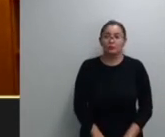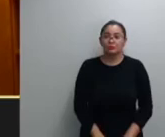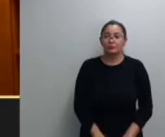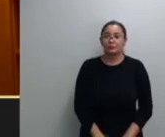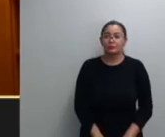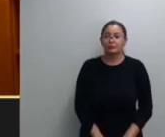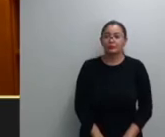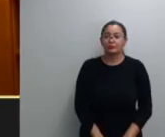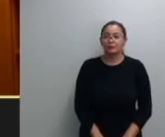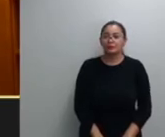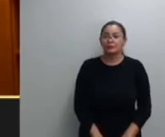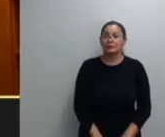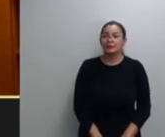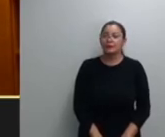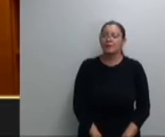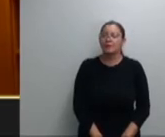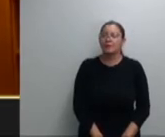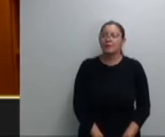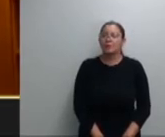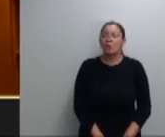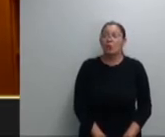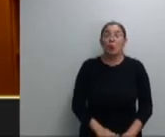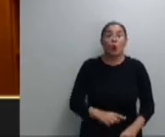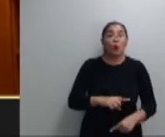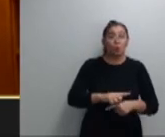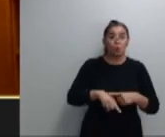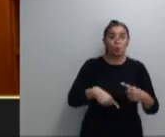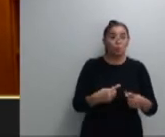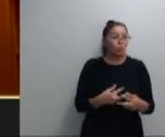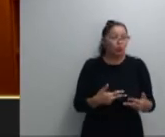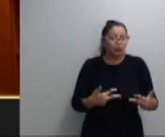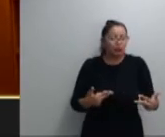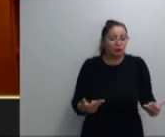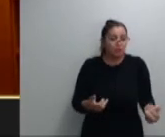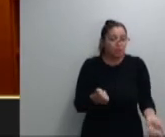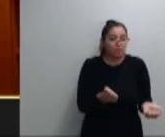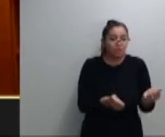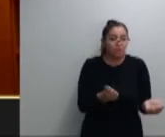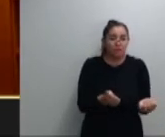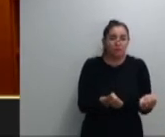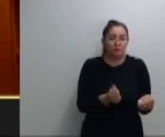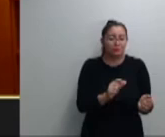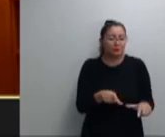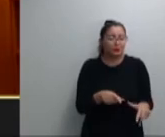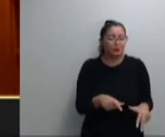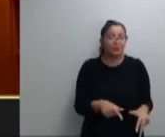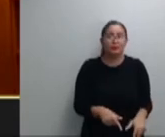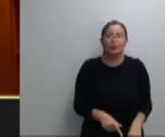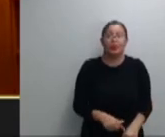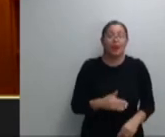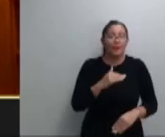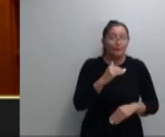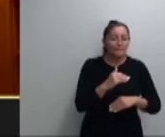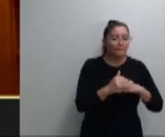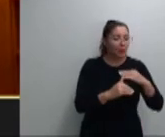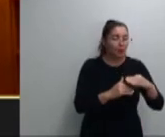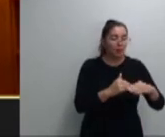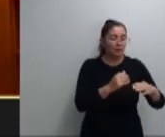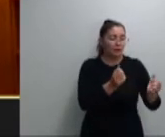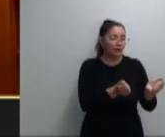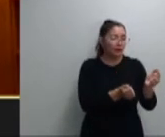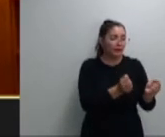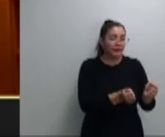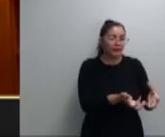seus capítulos outros veículos, como por exemplo, empilhadeiras. É justamente a empilhadeira que a gente traz no recurso